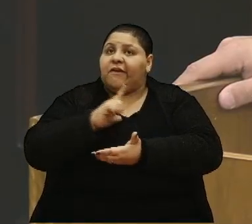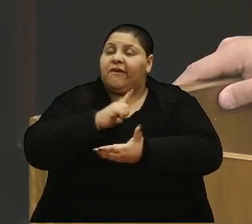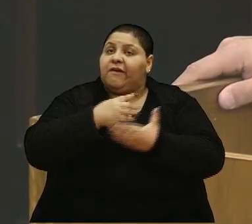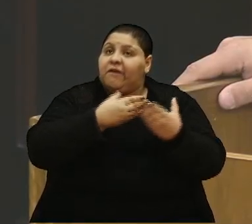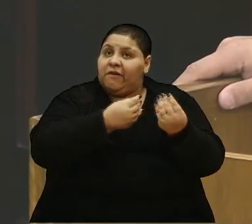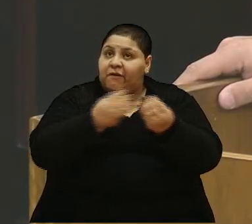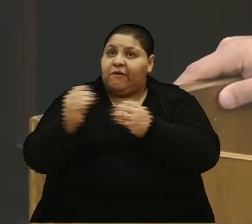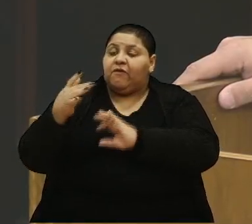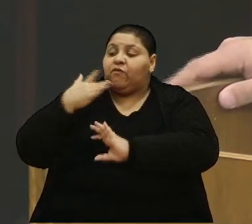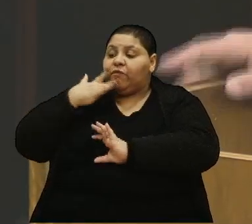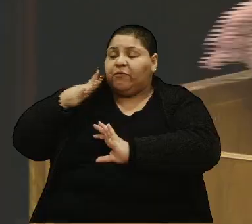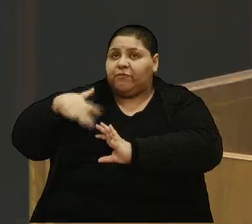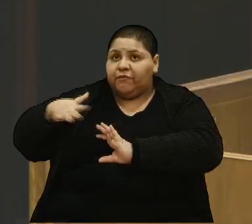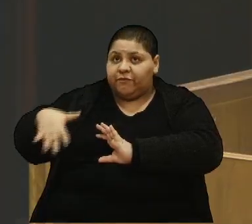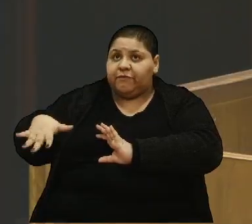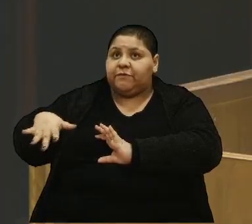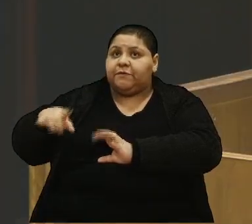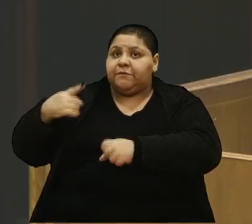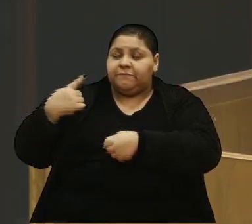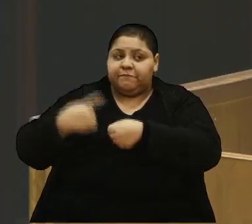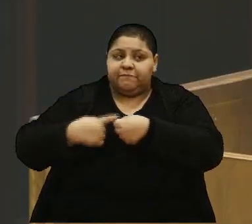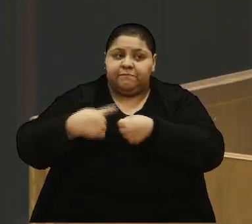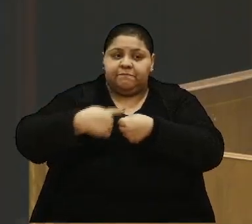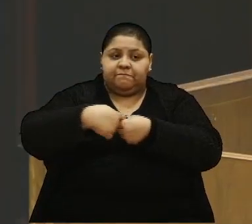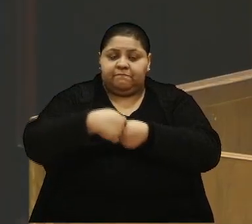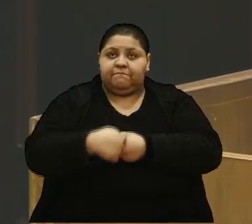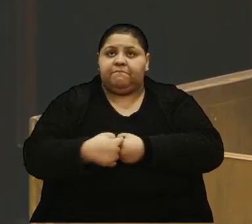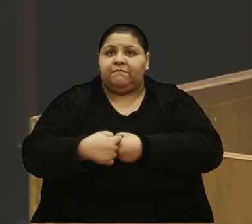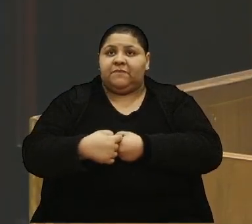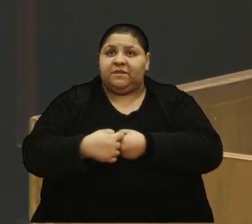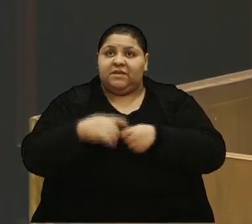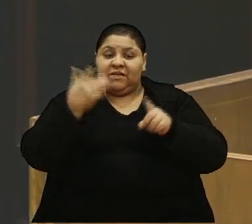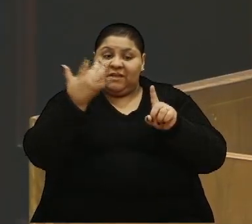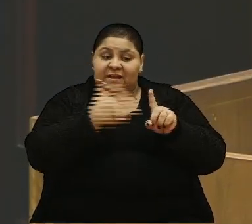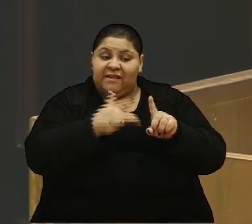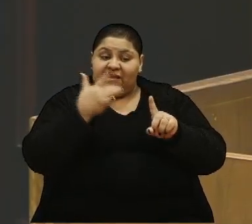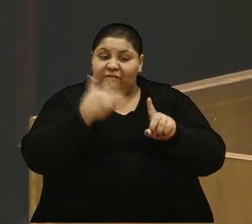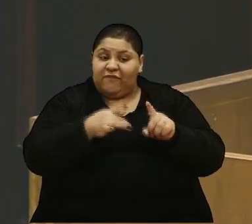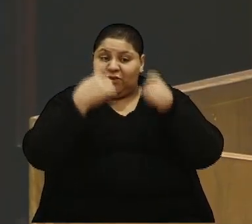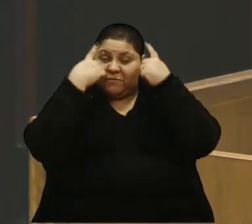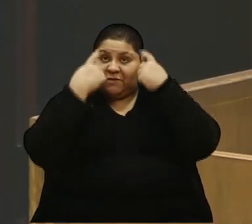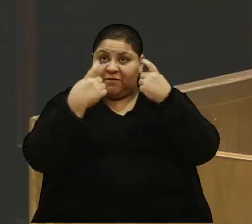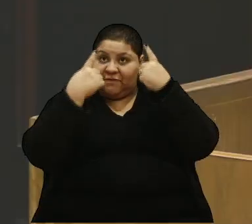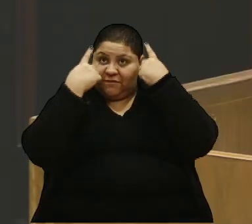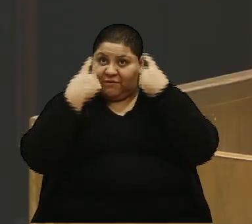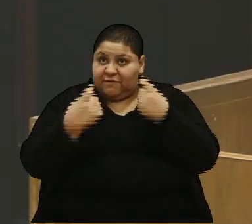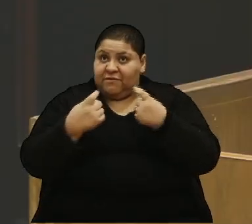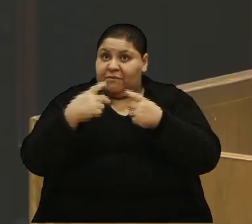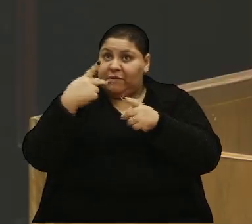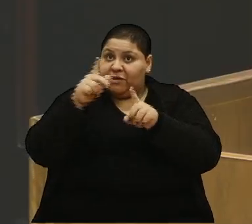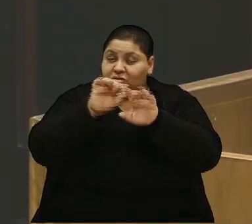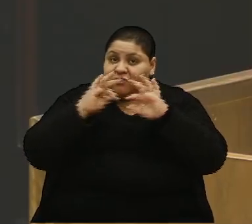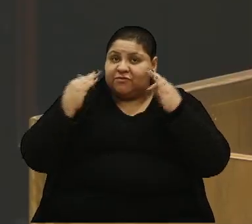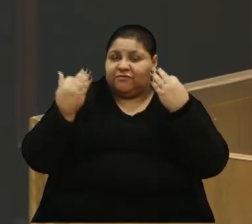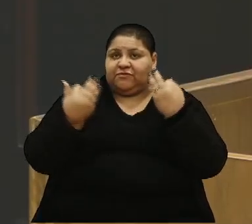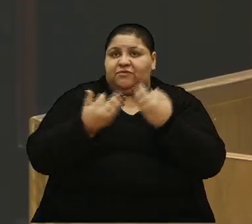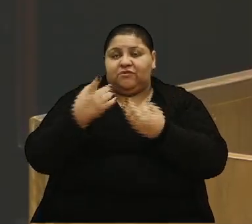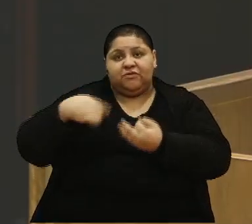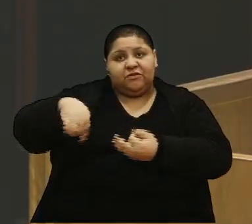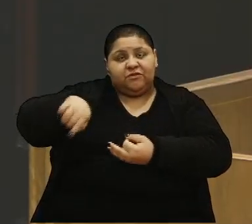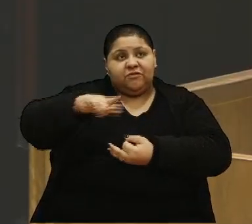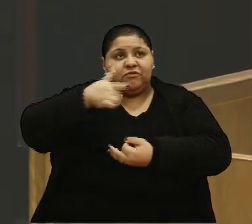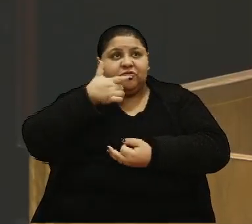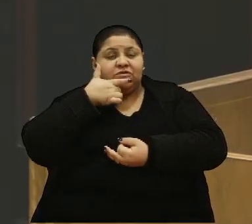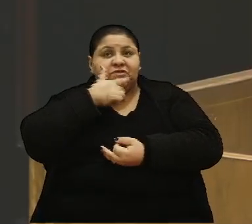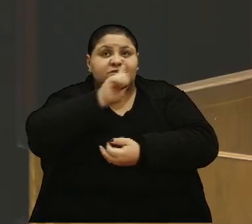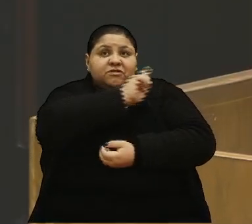muitas crianças na nossa cidade que são vítimas de maus tratos pelas suas famílias e que nós não